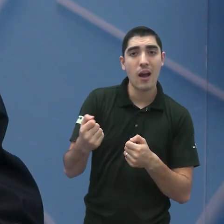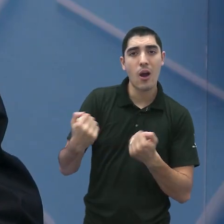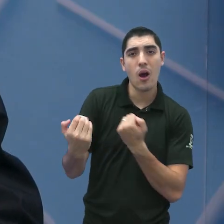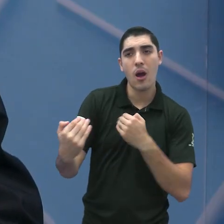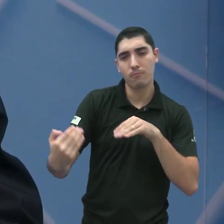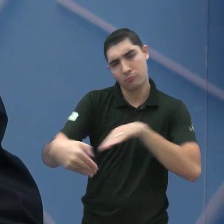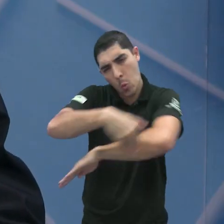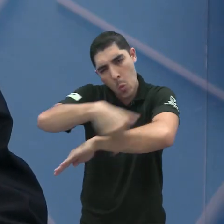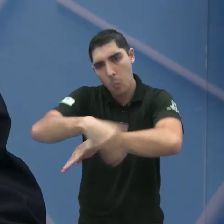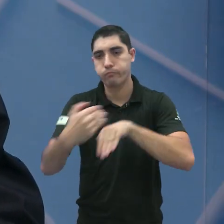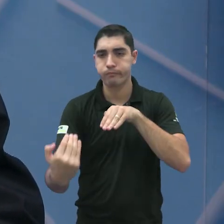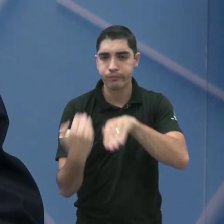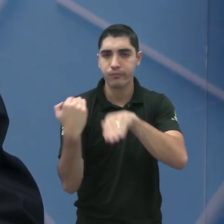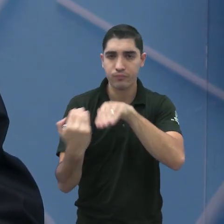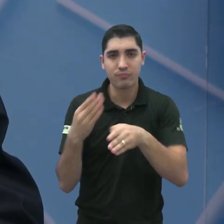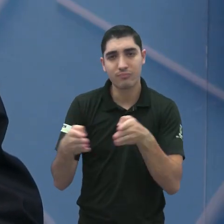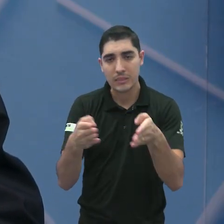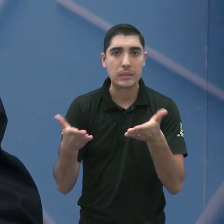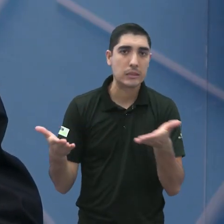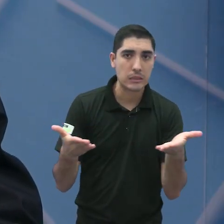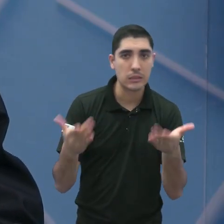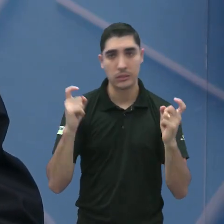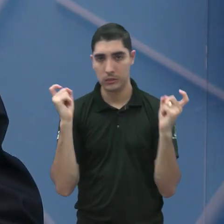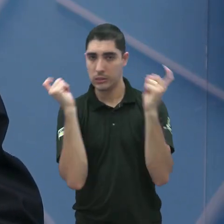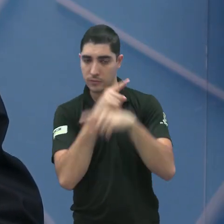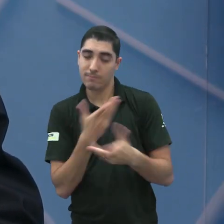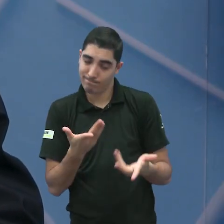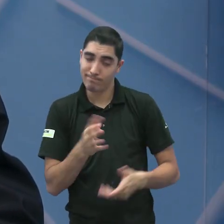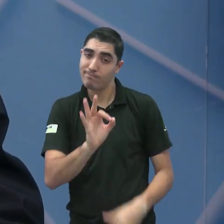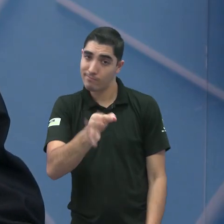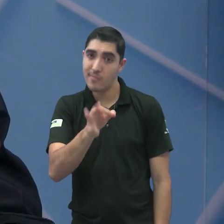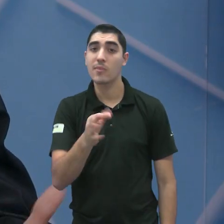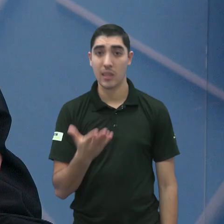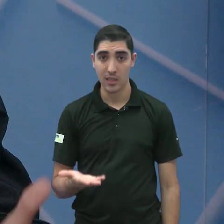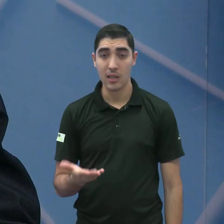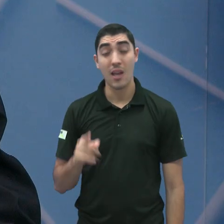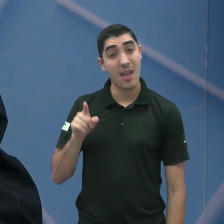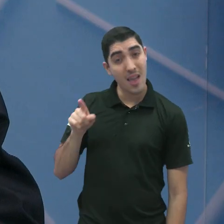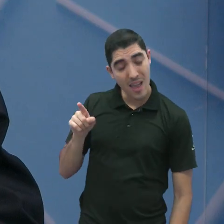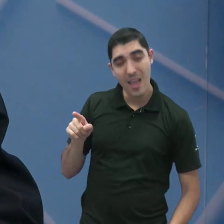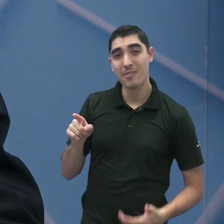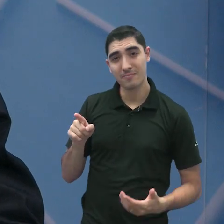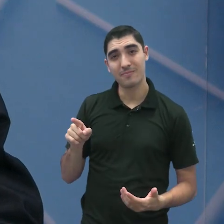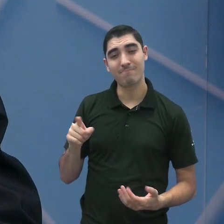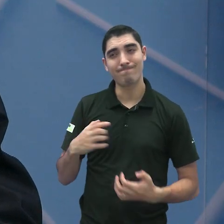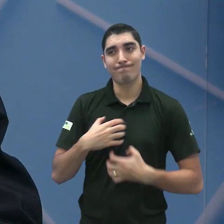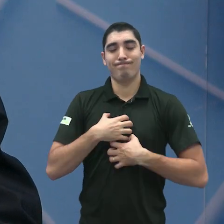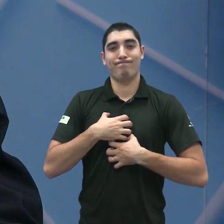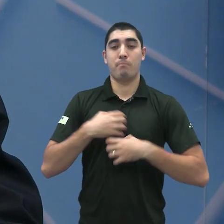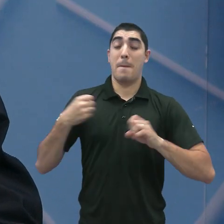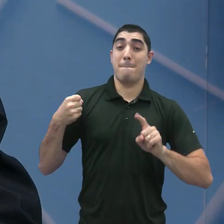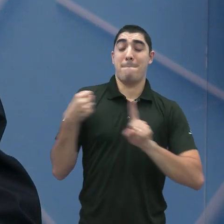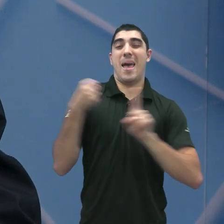chegar nos locais desejados, né? Então, assim, realmente é um detalhe muito impactante, assim,